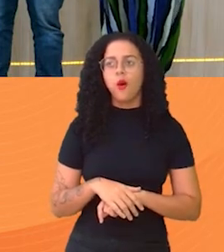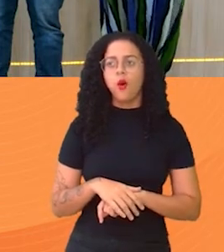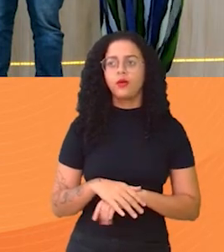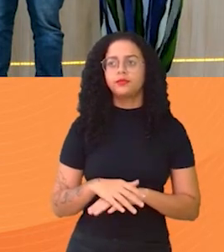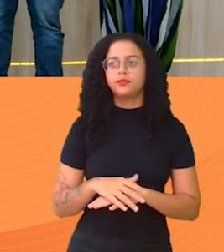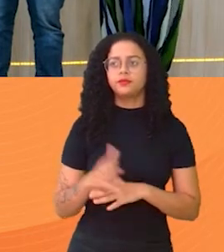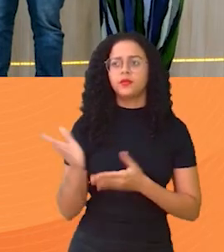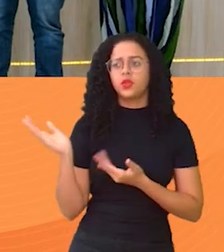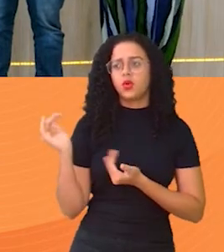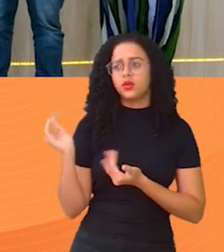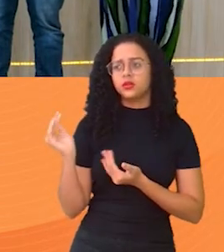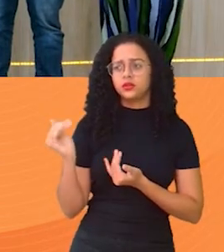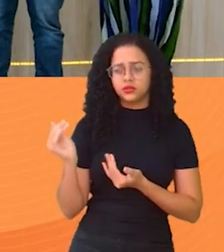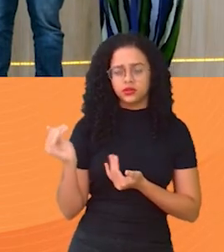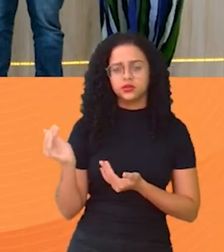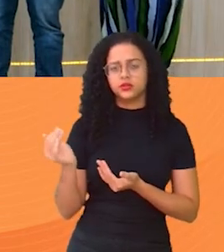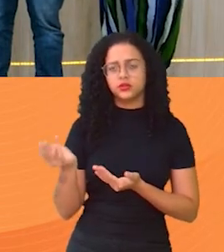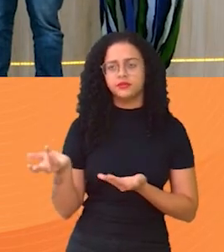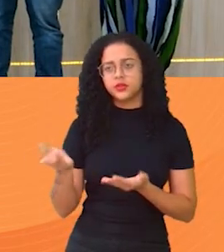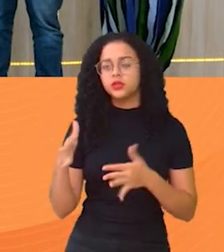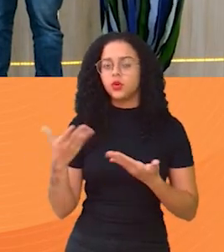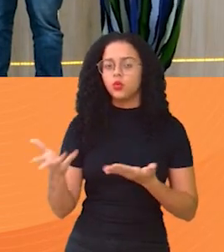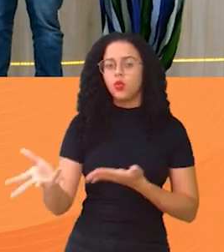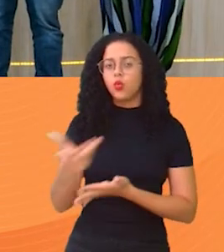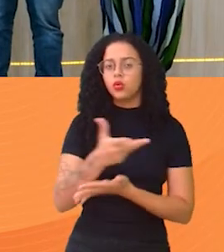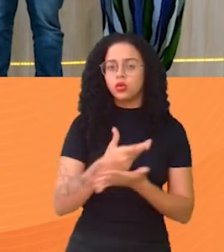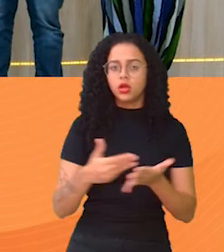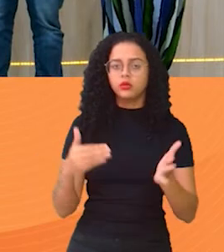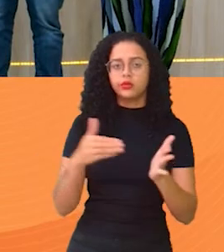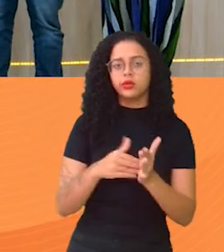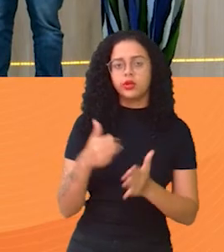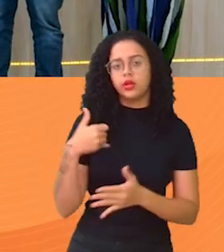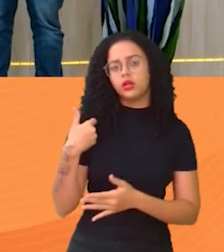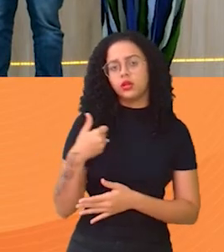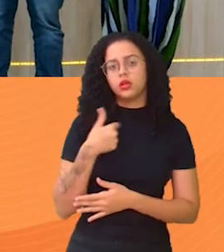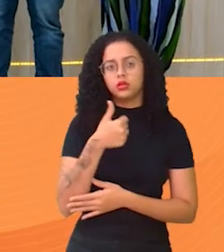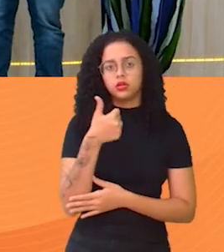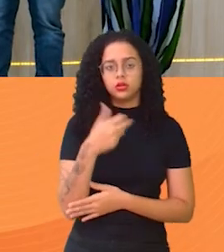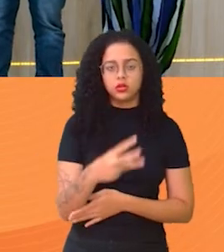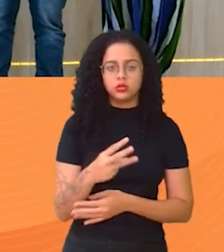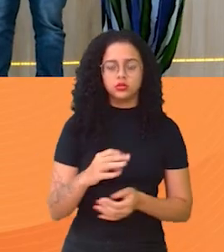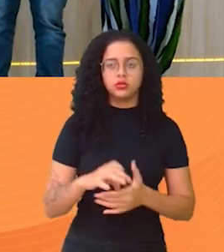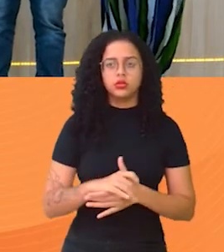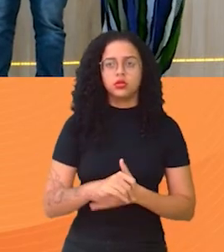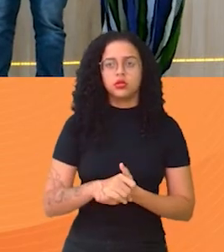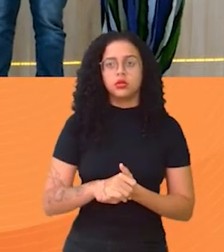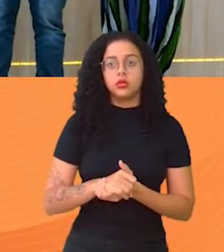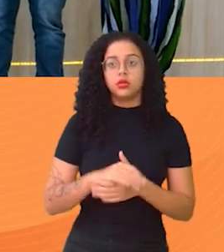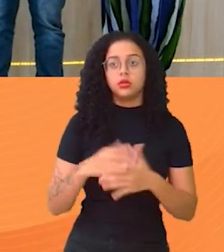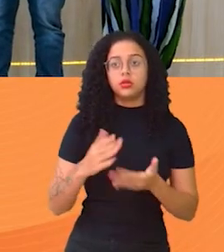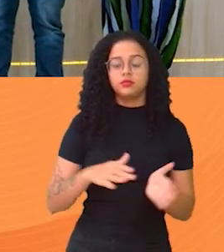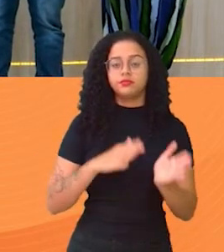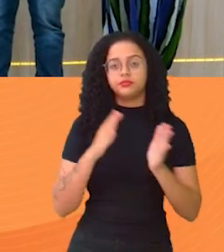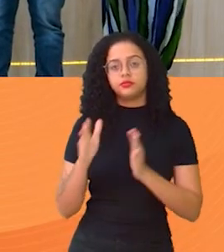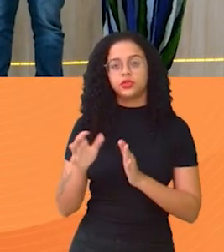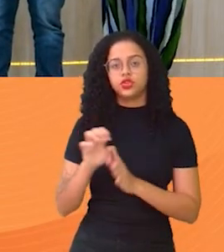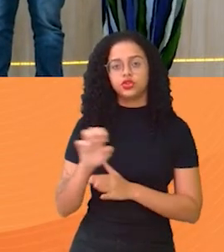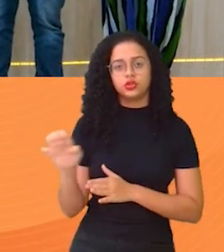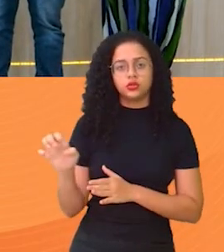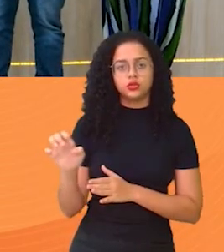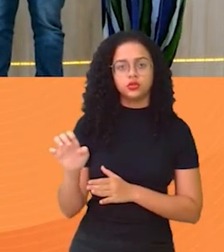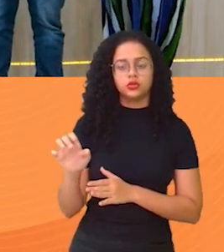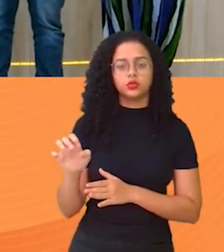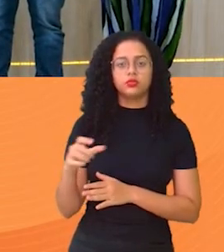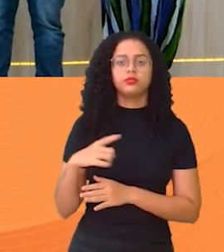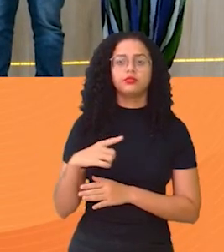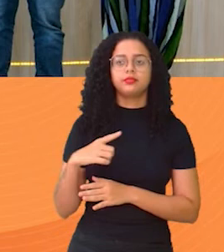da adolescência, né, que segue ainda mais um pouquinho. Então, o dado ele considerou até os 13 anos de idade. Então, do lado esquerdo nós temos o dado